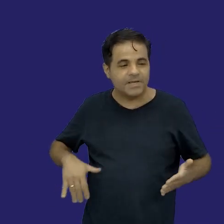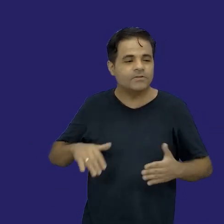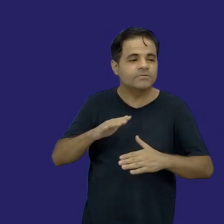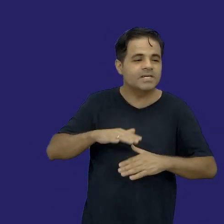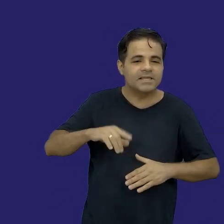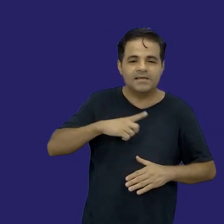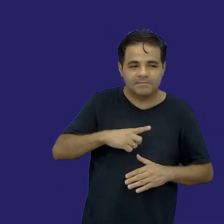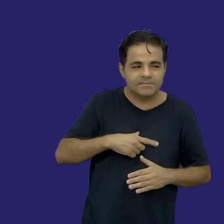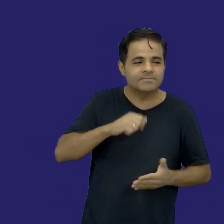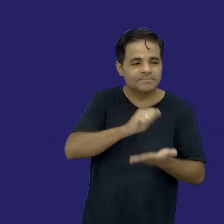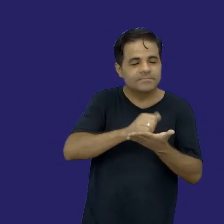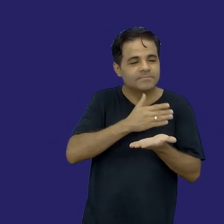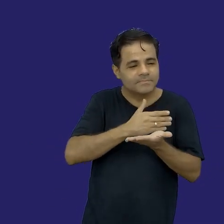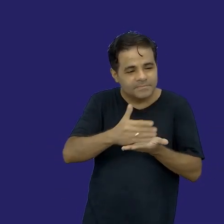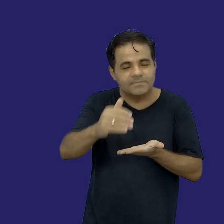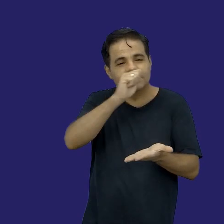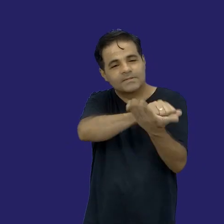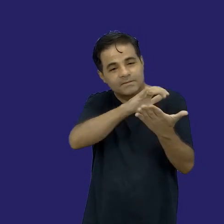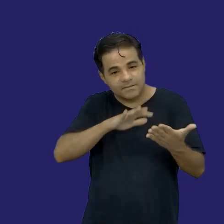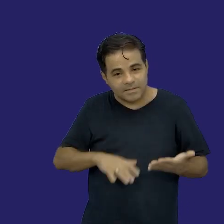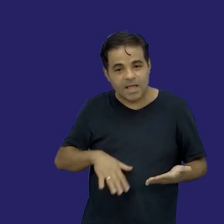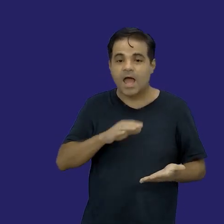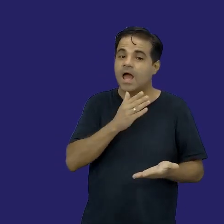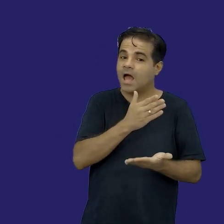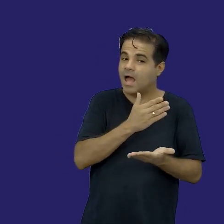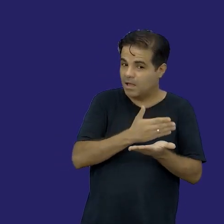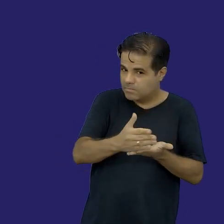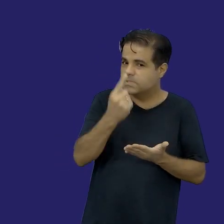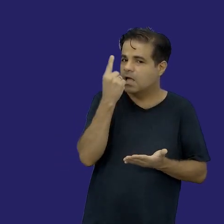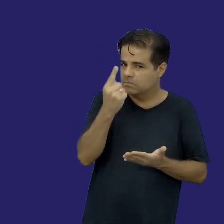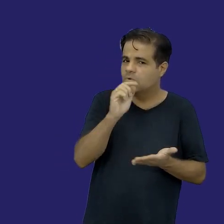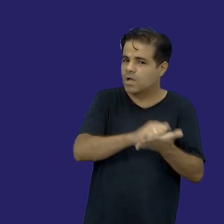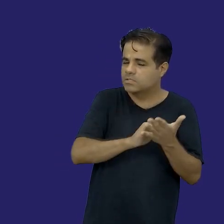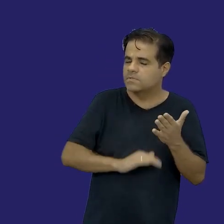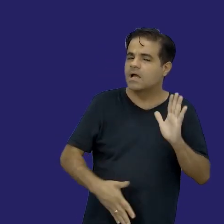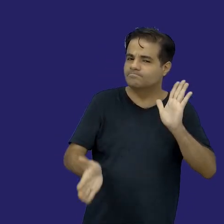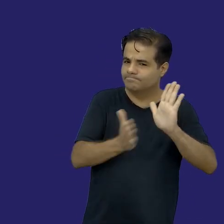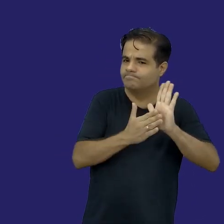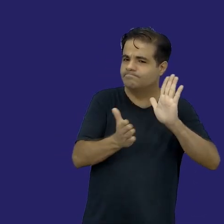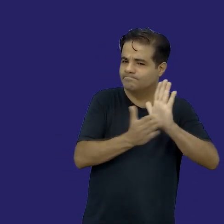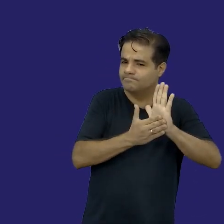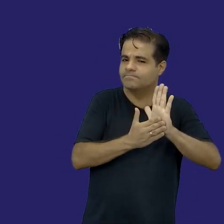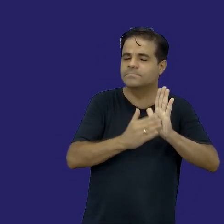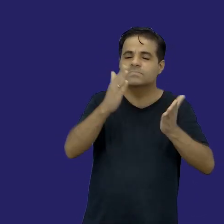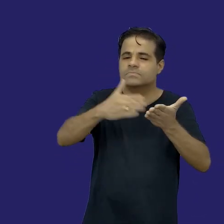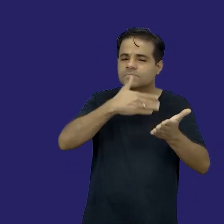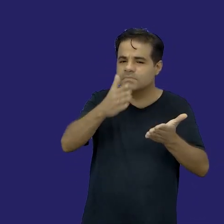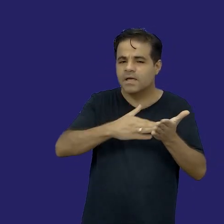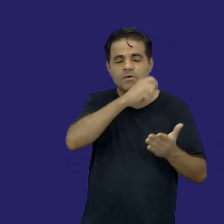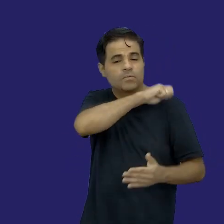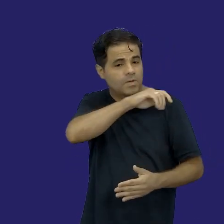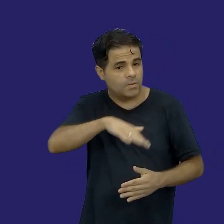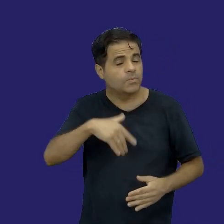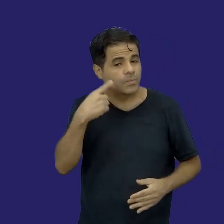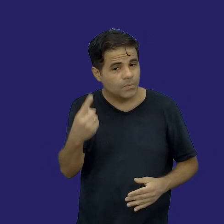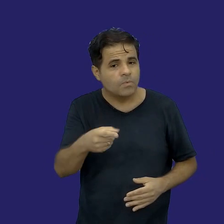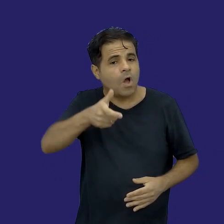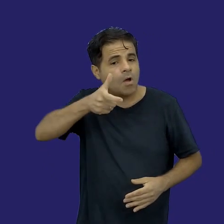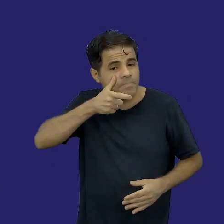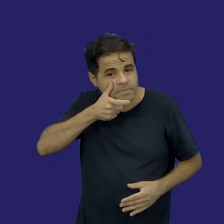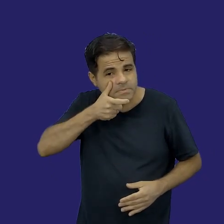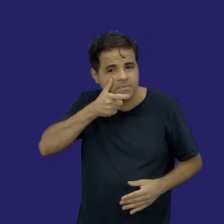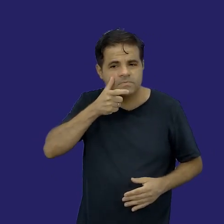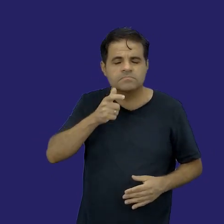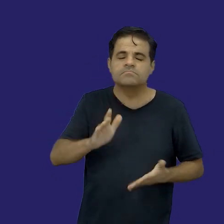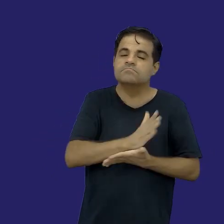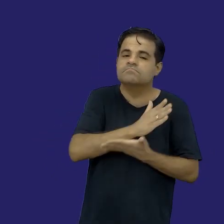atividades, da sequência de atividades 1. Vamos conhecer as atividades propostas no caderno do aluno, observando